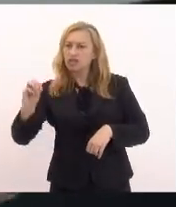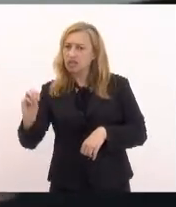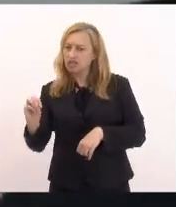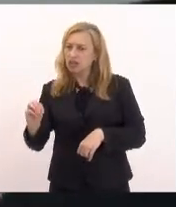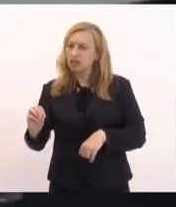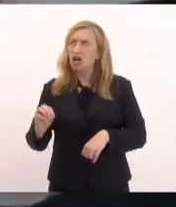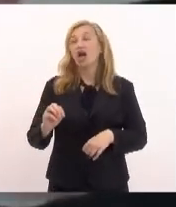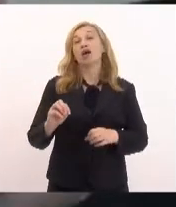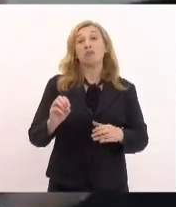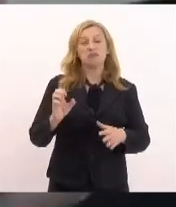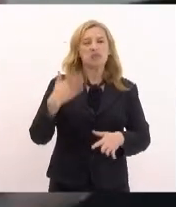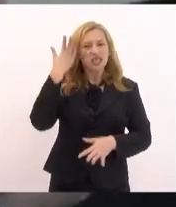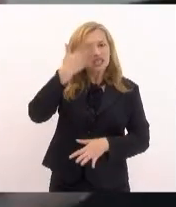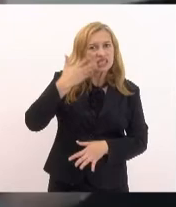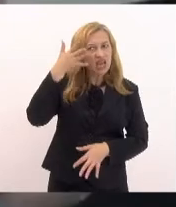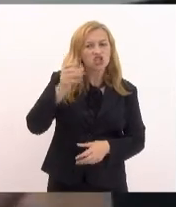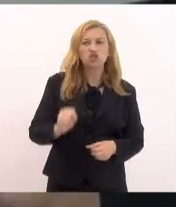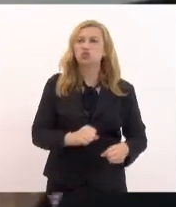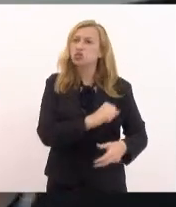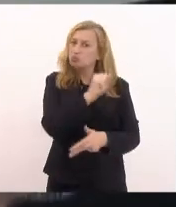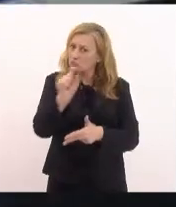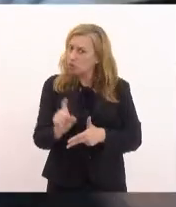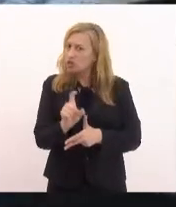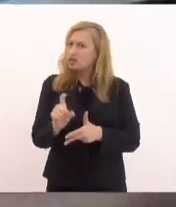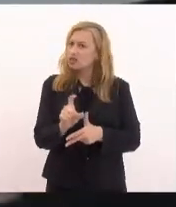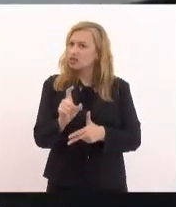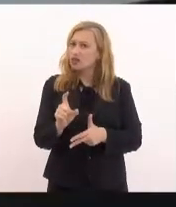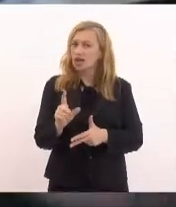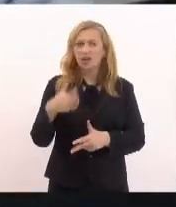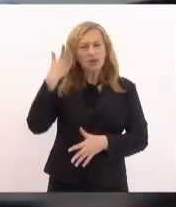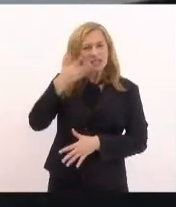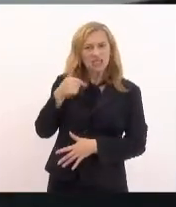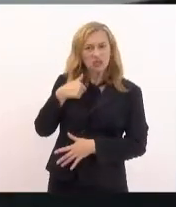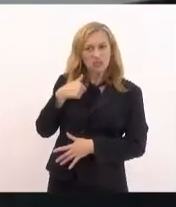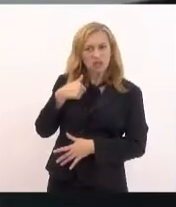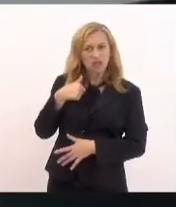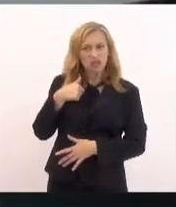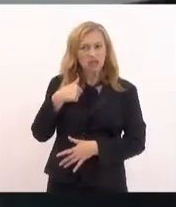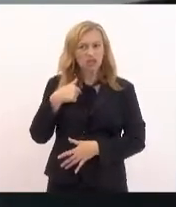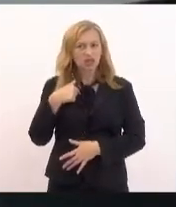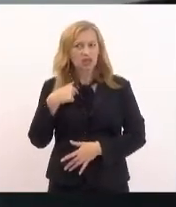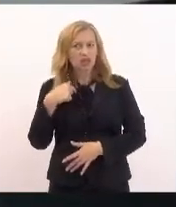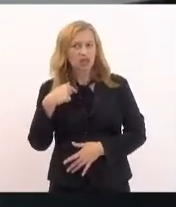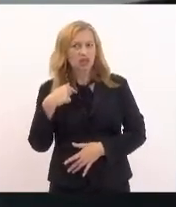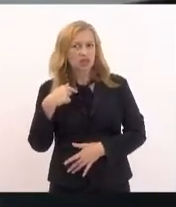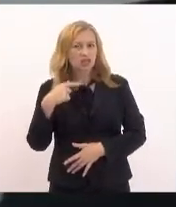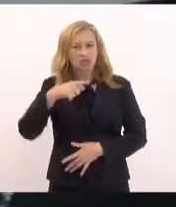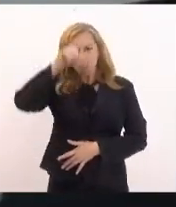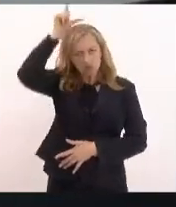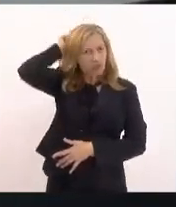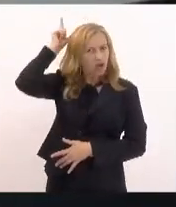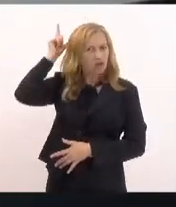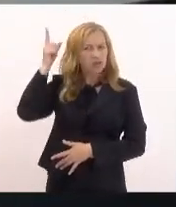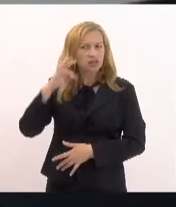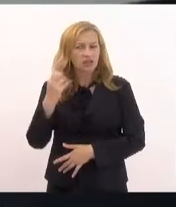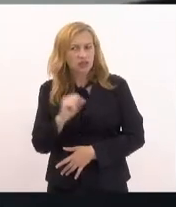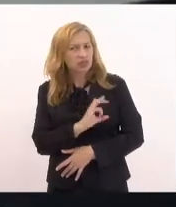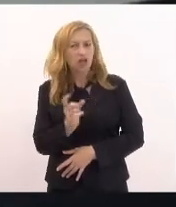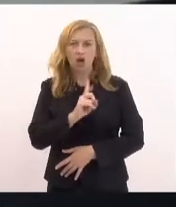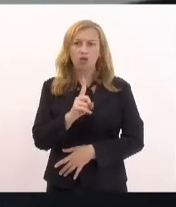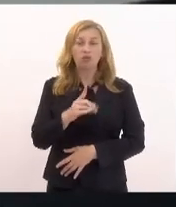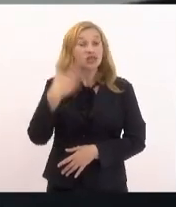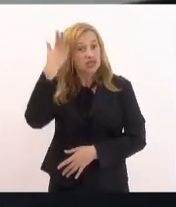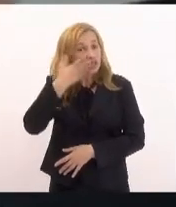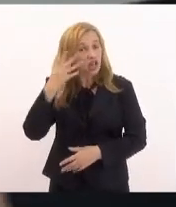da autoria do Luiz Paulo, iniciativa do Luiz Paulo, minha, da Marta, da Tia Ju, do Flávio, da Célia Jordão, não. Mensagem do Poder Executivo,